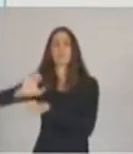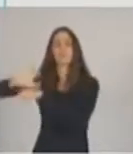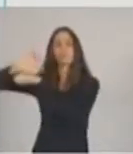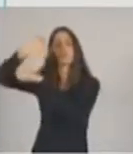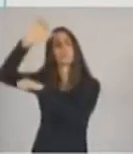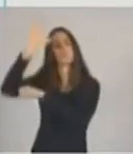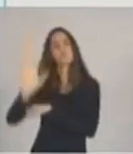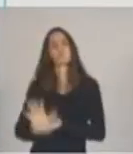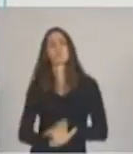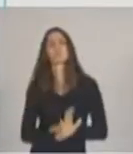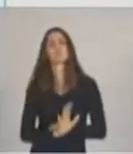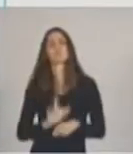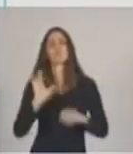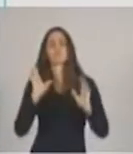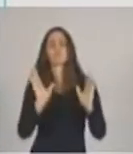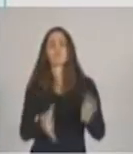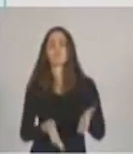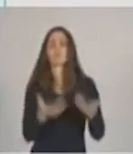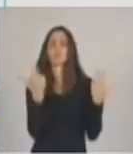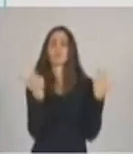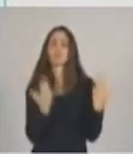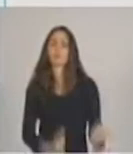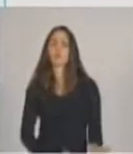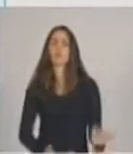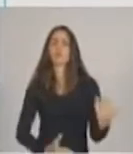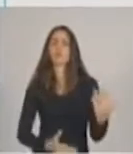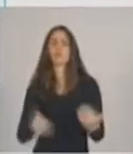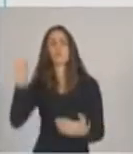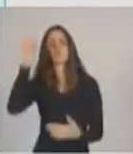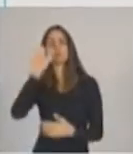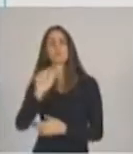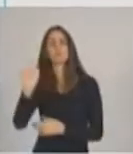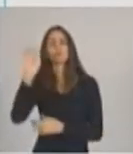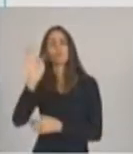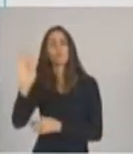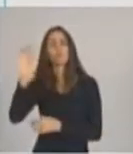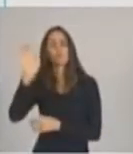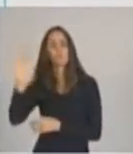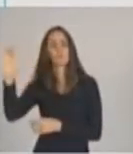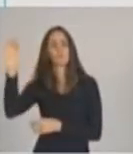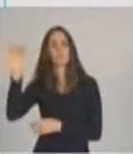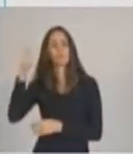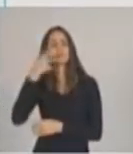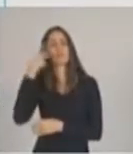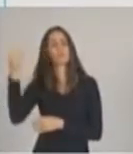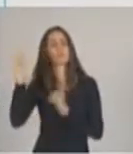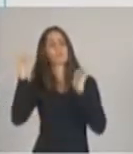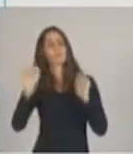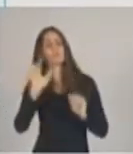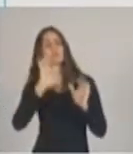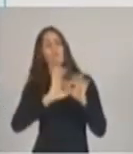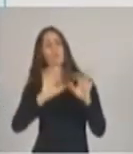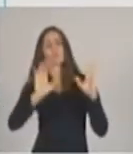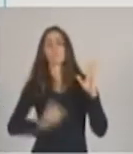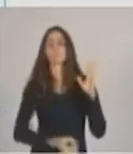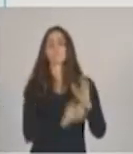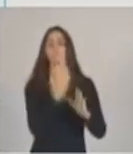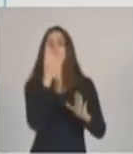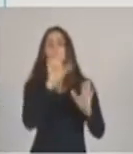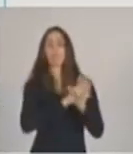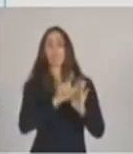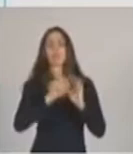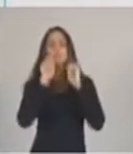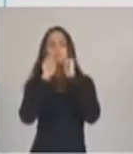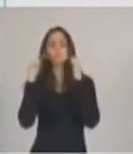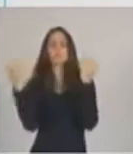de inconstitucionalidade foram travadas no Supremo sobre esse tema e está pactuado que nós podemos sim legislar enquanto Assembleia